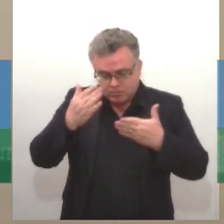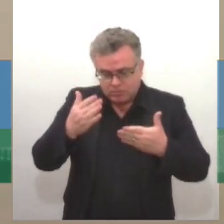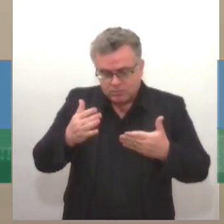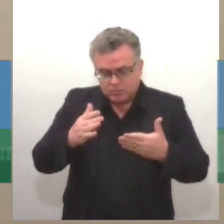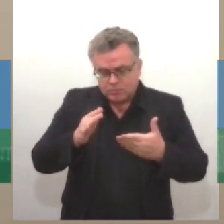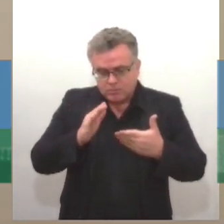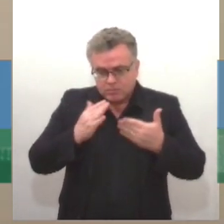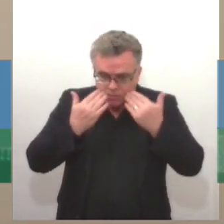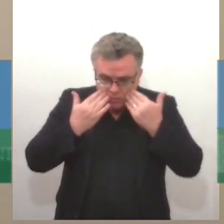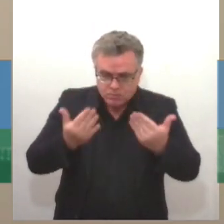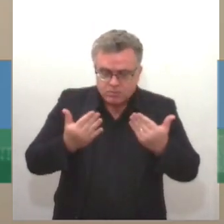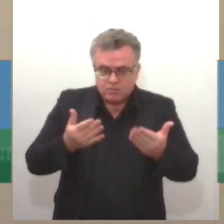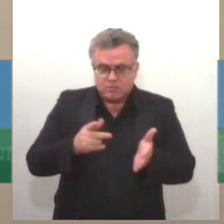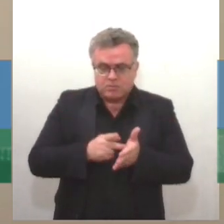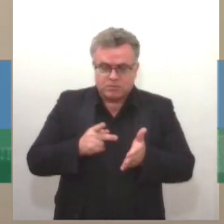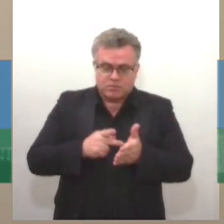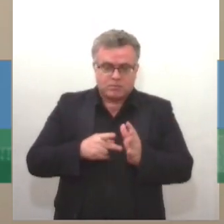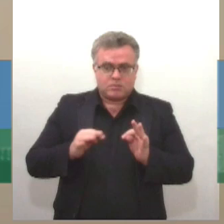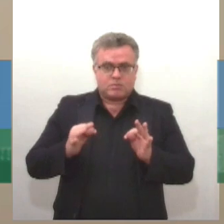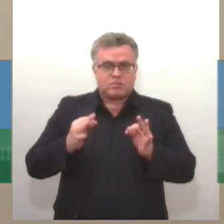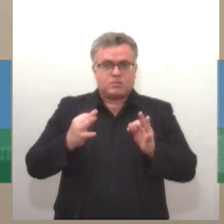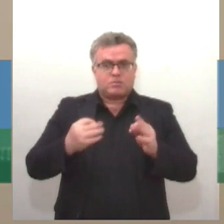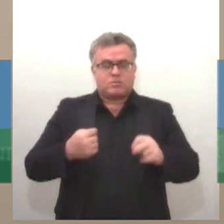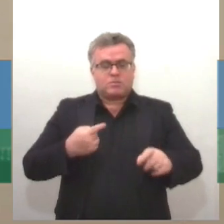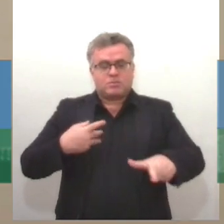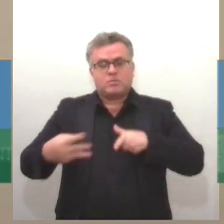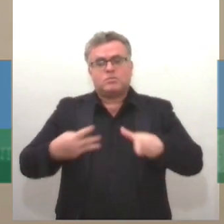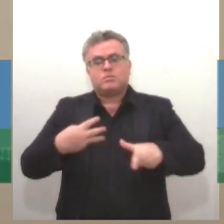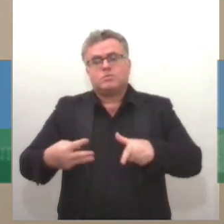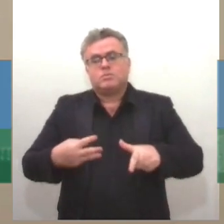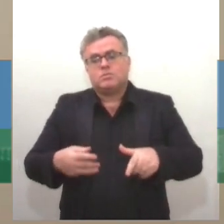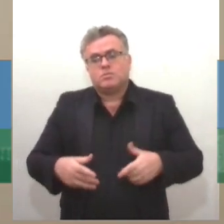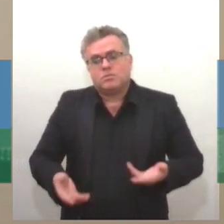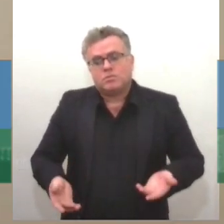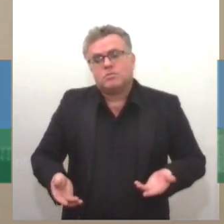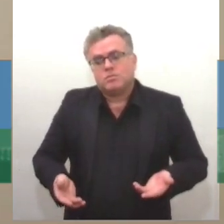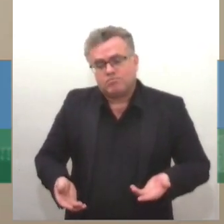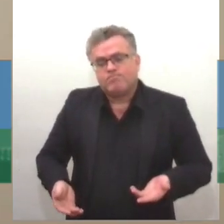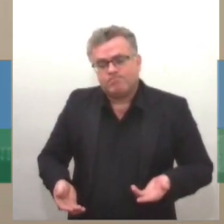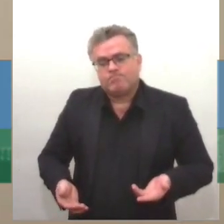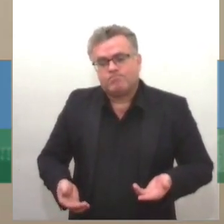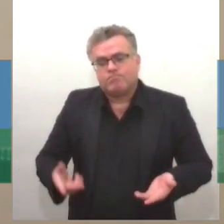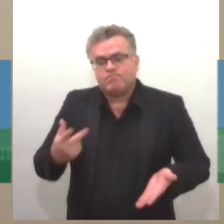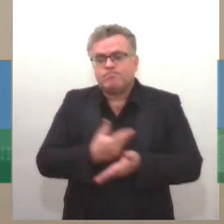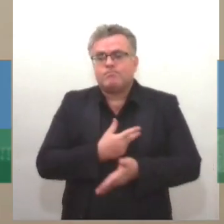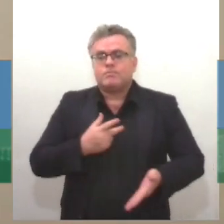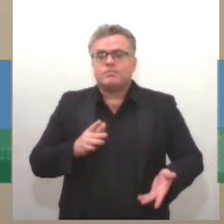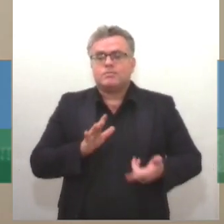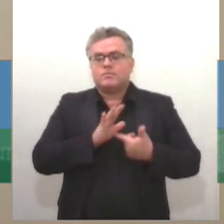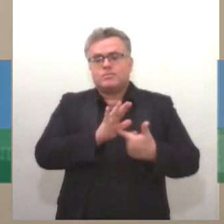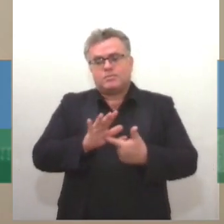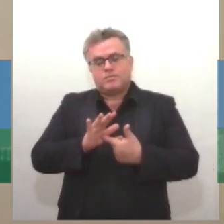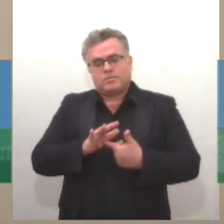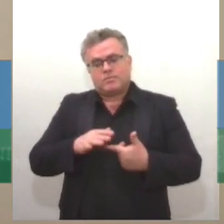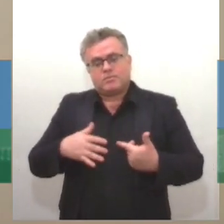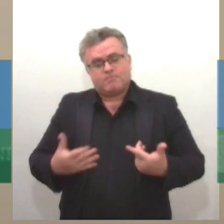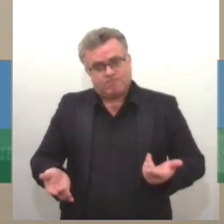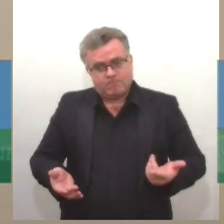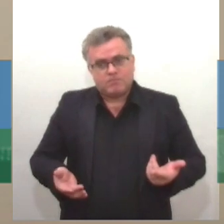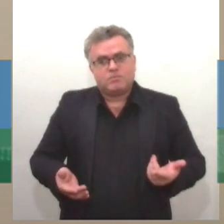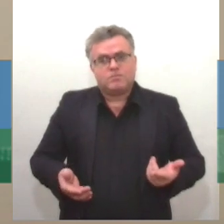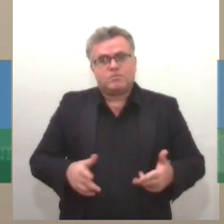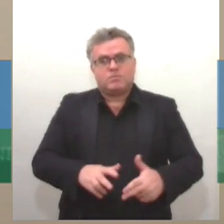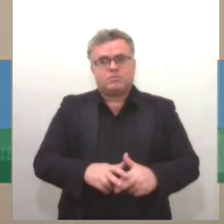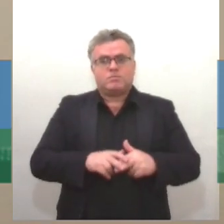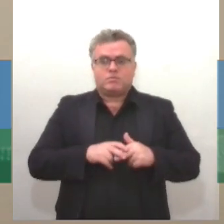das terceirizações de serviços que são relativas às atividades meio. Eu acho que, nesse